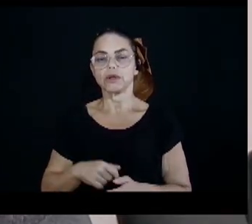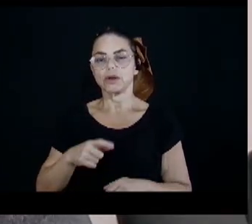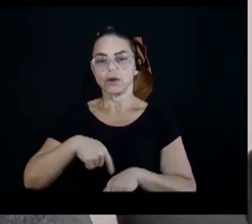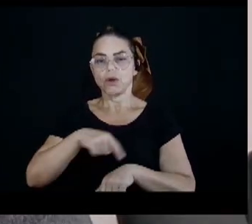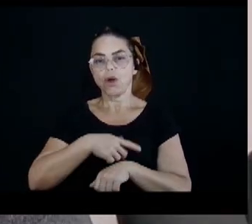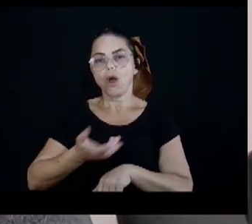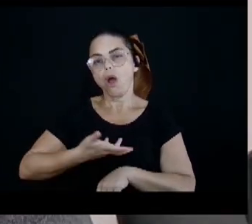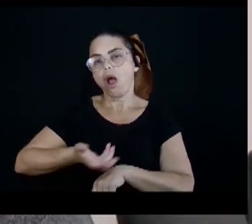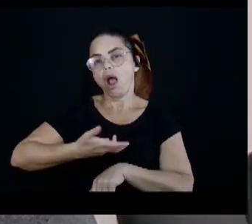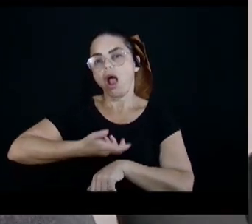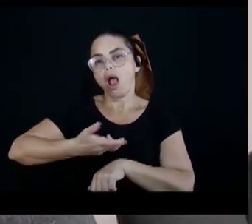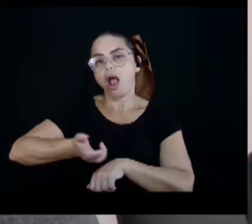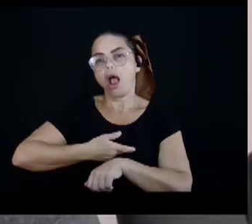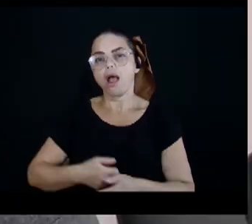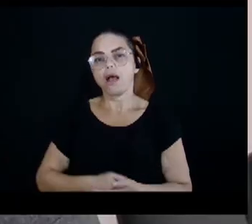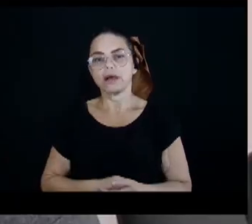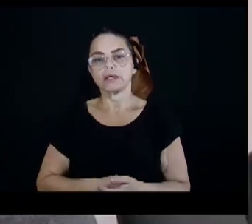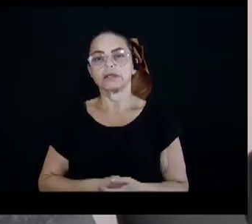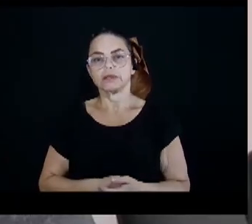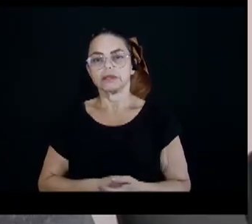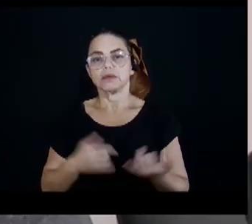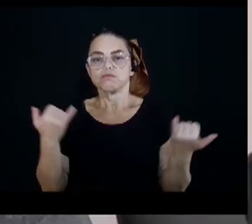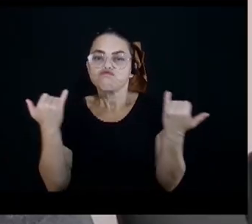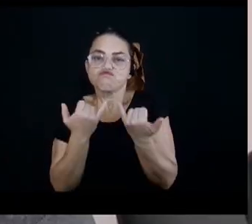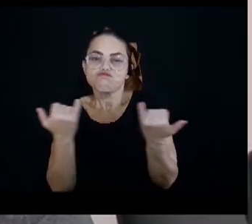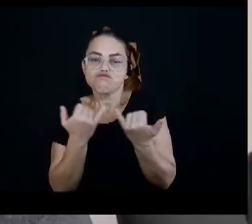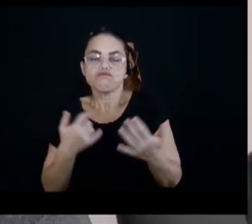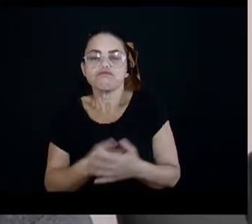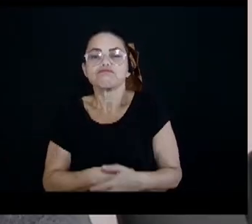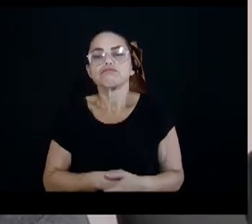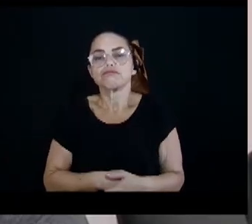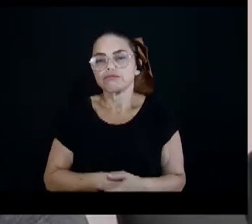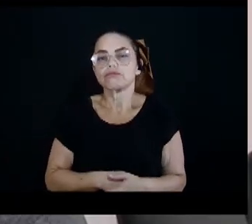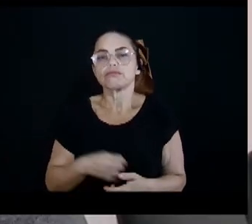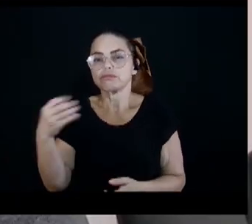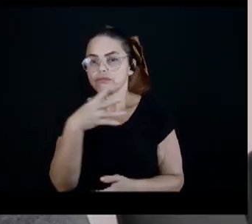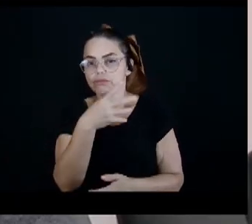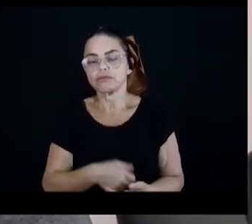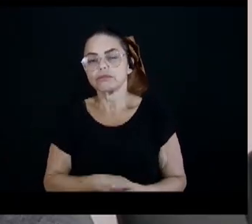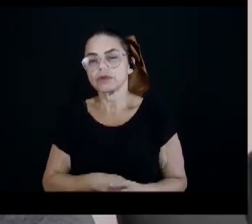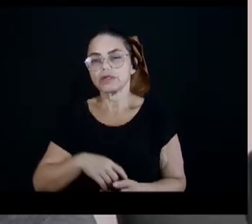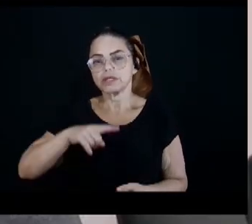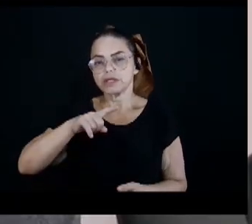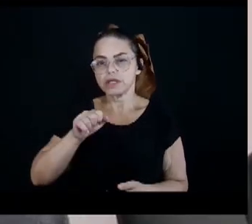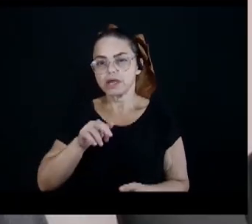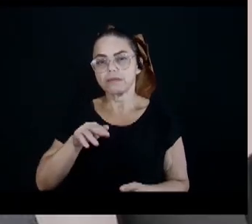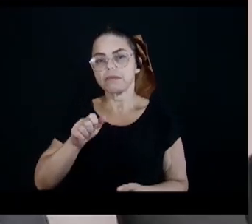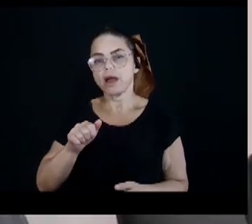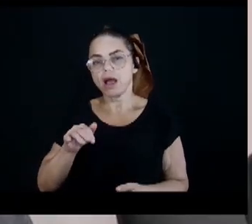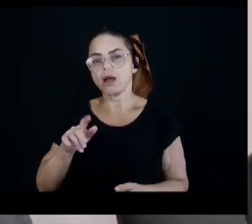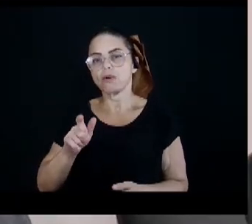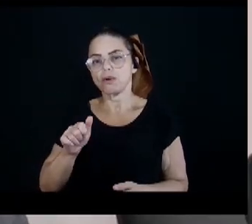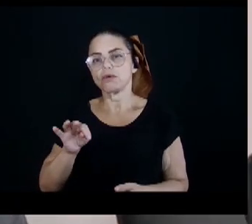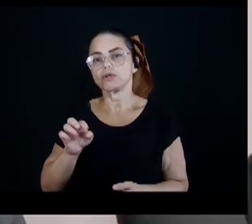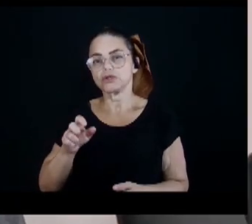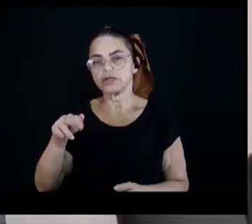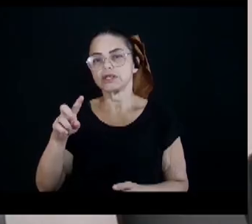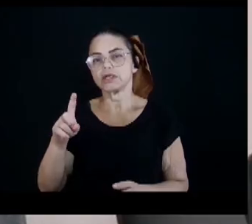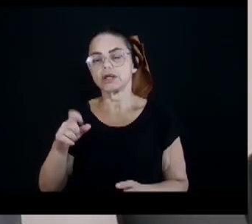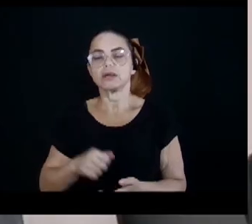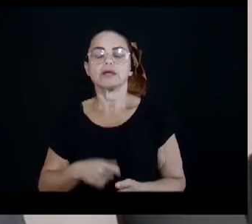da massa magra. Então, será uma novidade aí que trará um impacto fantástico também. Só que a gente está esquecendo